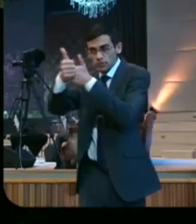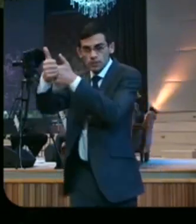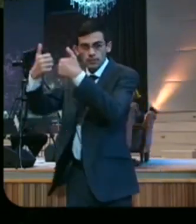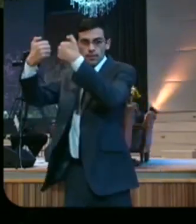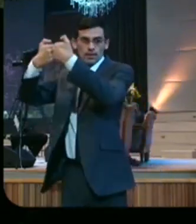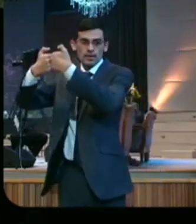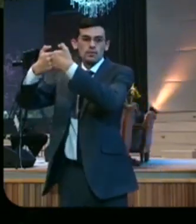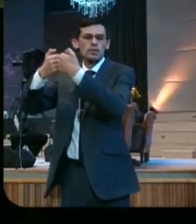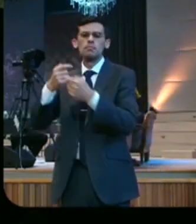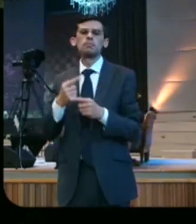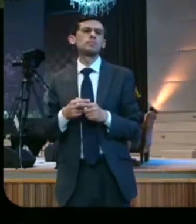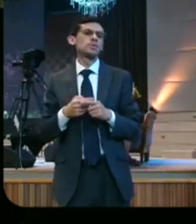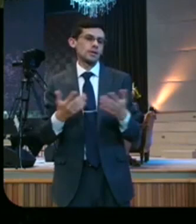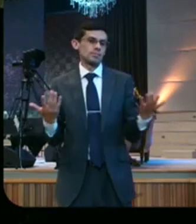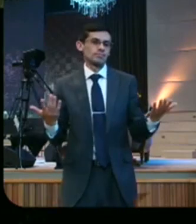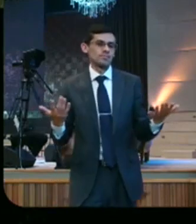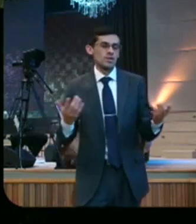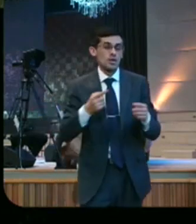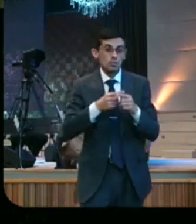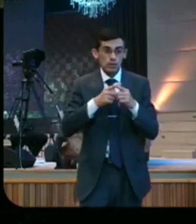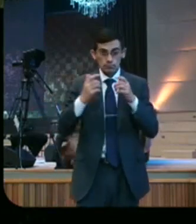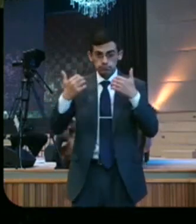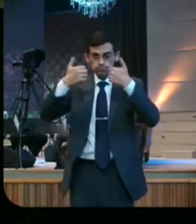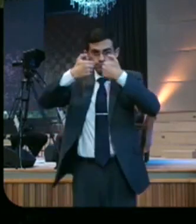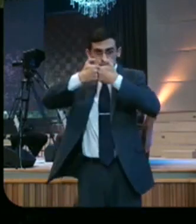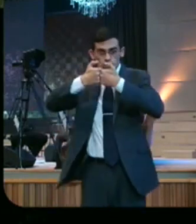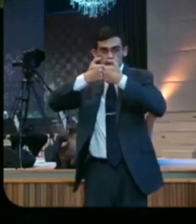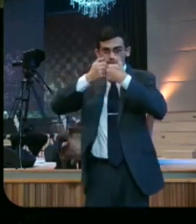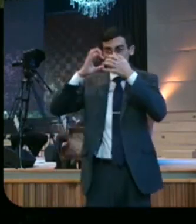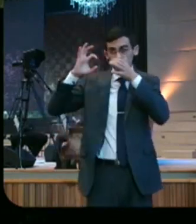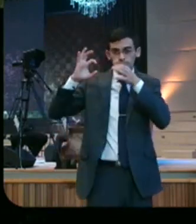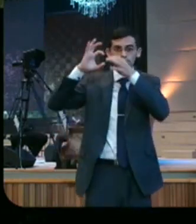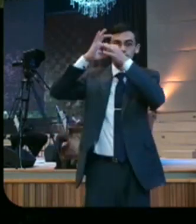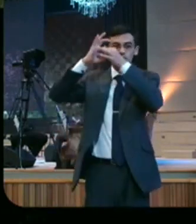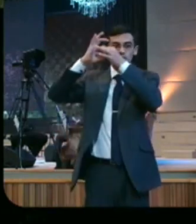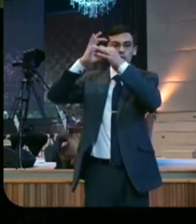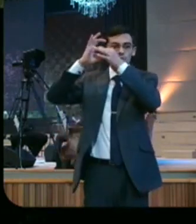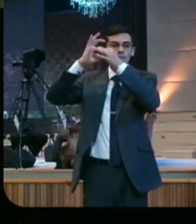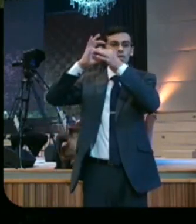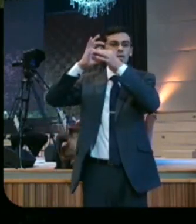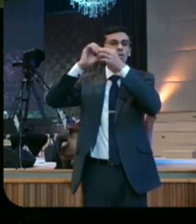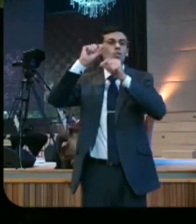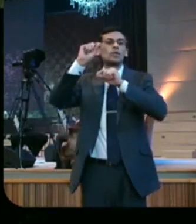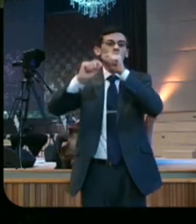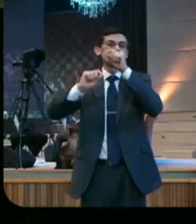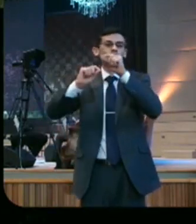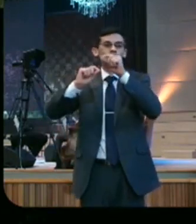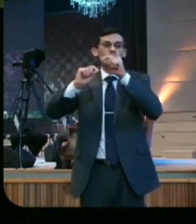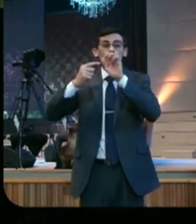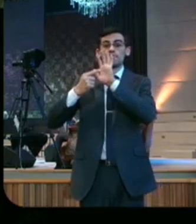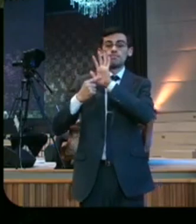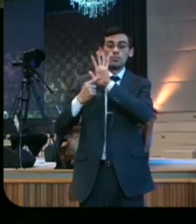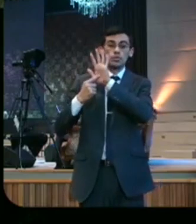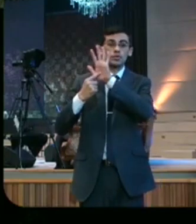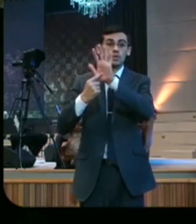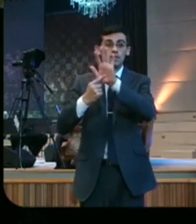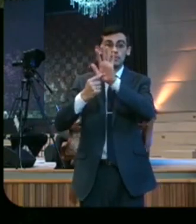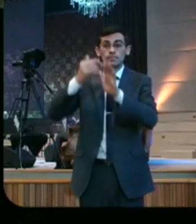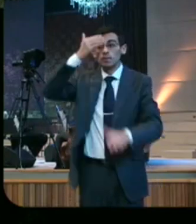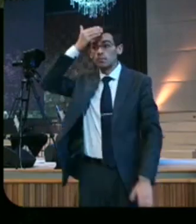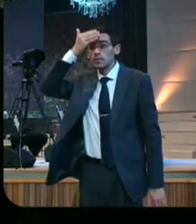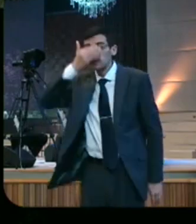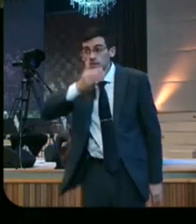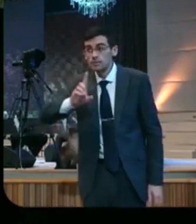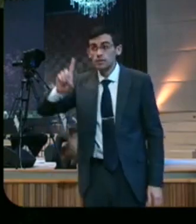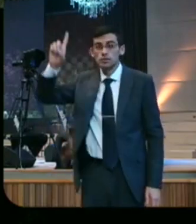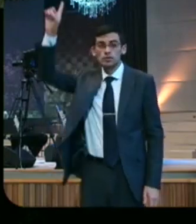Por quê? Porque a arca da aliança era um símbolo da